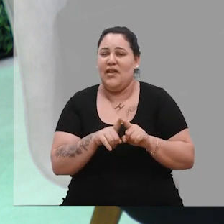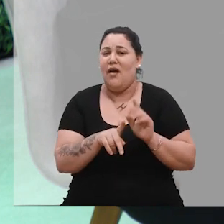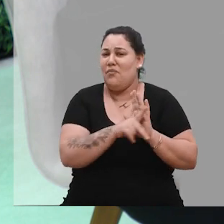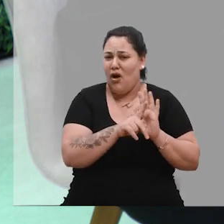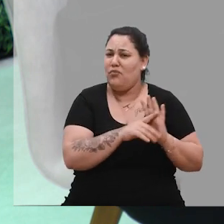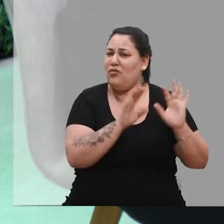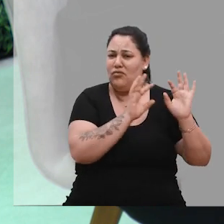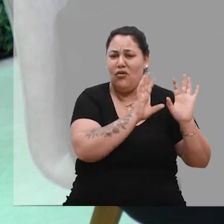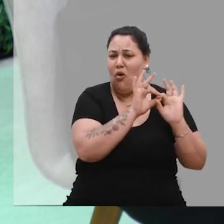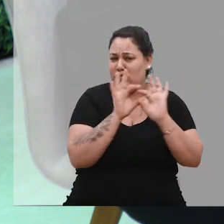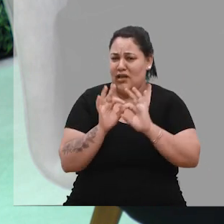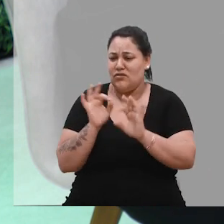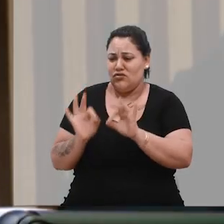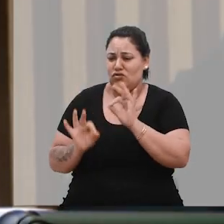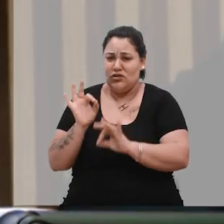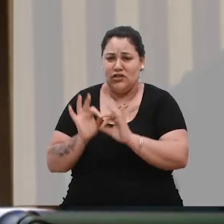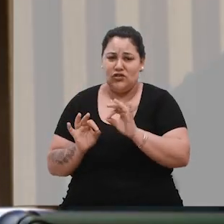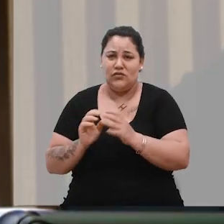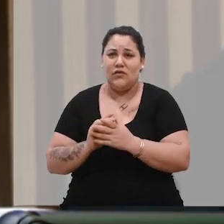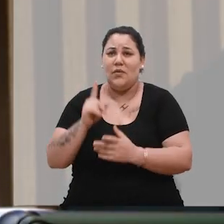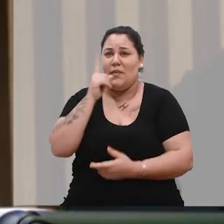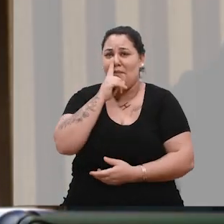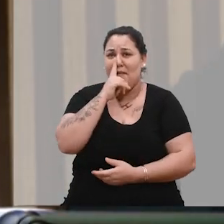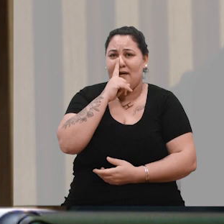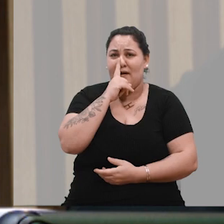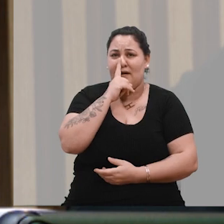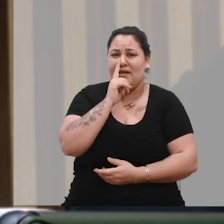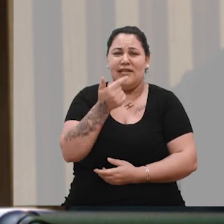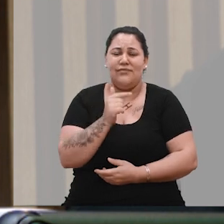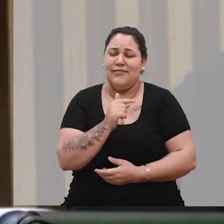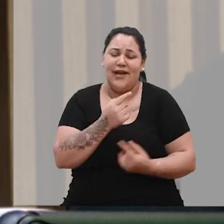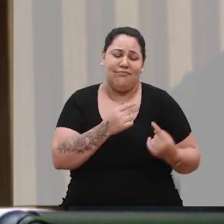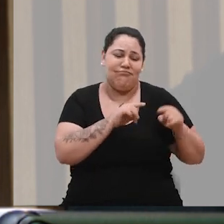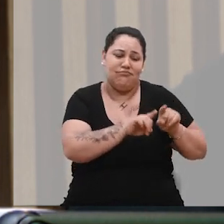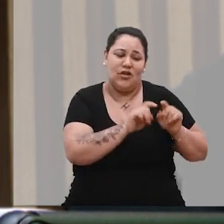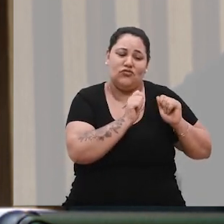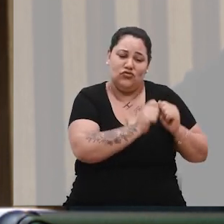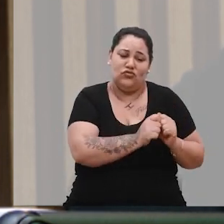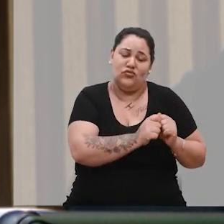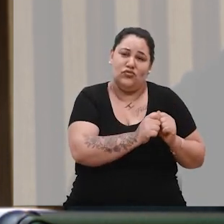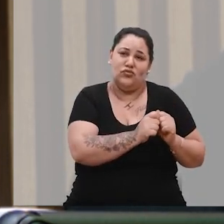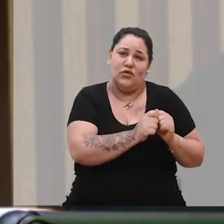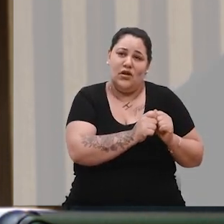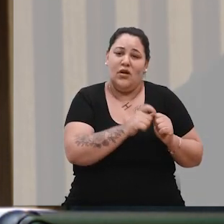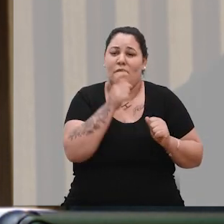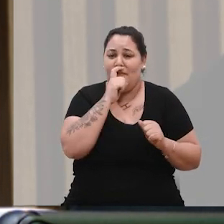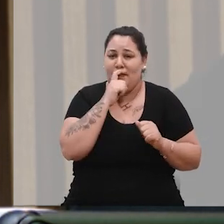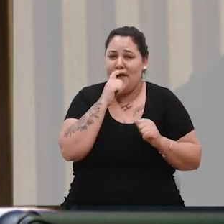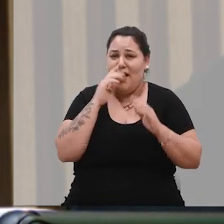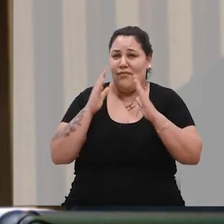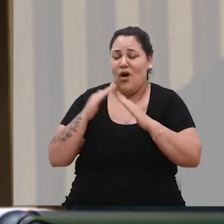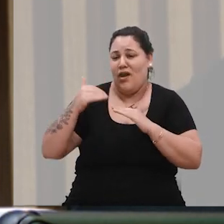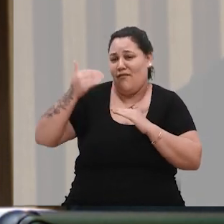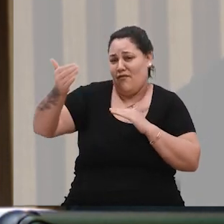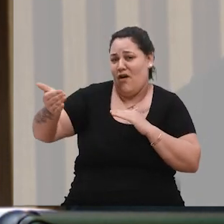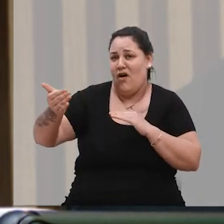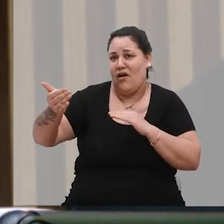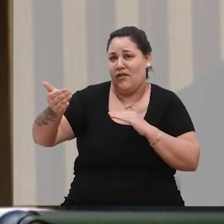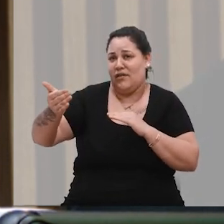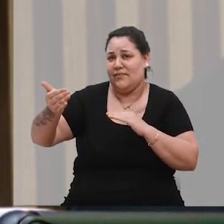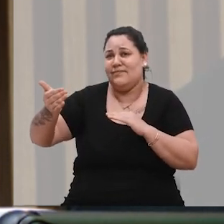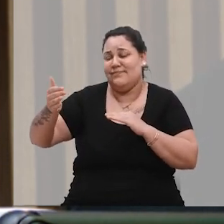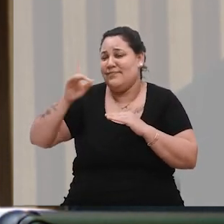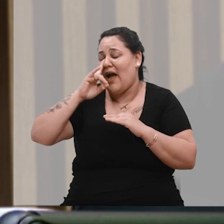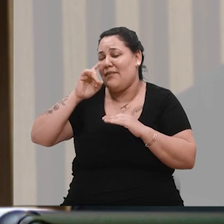jurídica, uma mãe que, vamos supor, né, não tem um companheiro, que os pais moram fora, porque isso em Caxias acontece muito, né? Muita gente